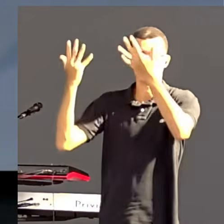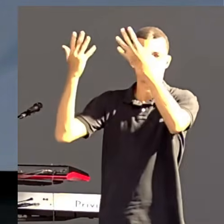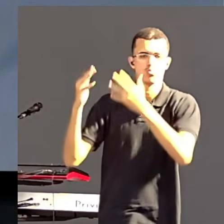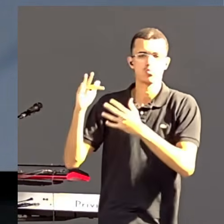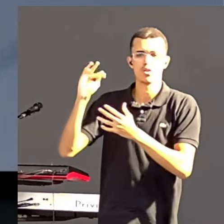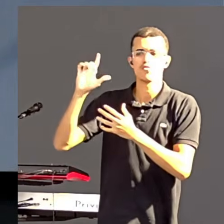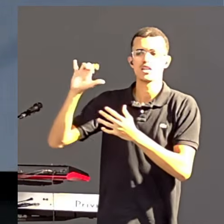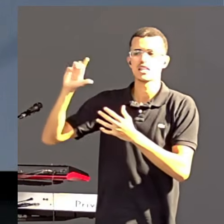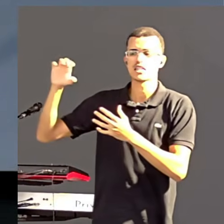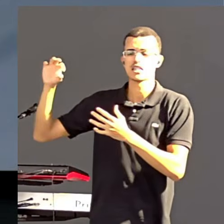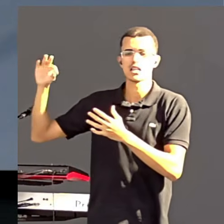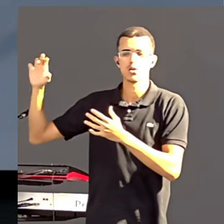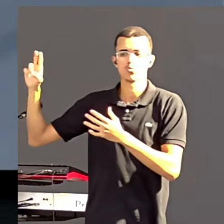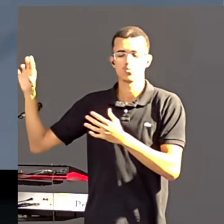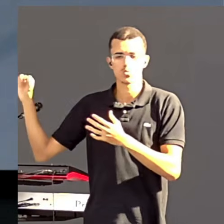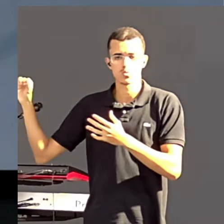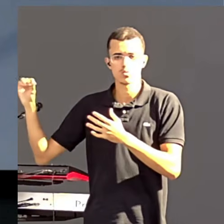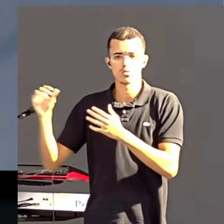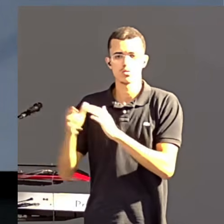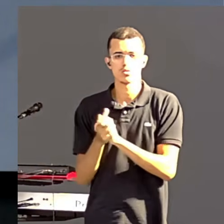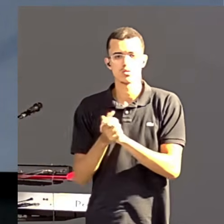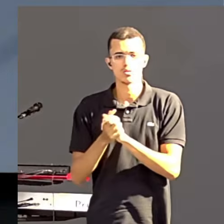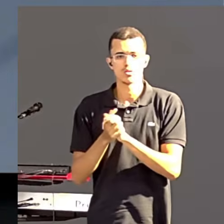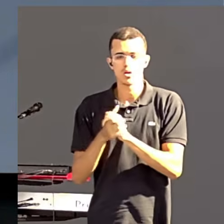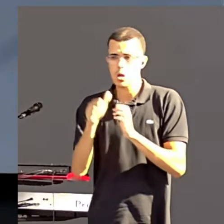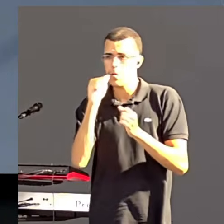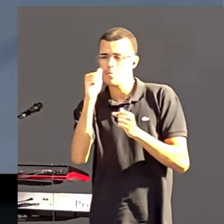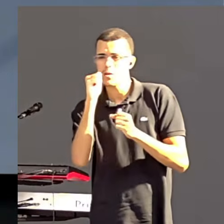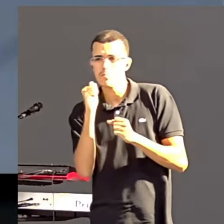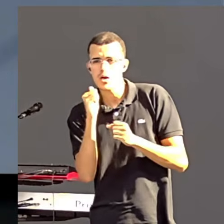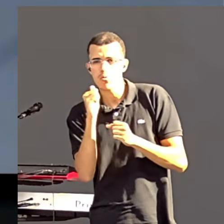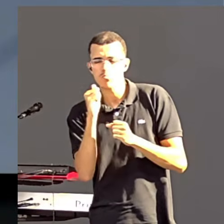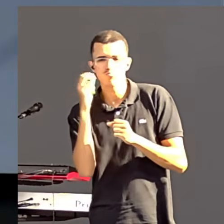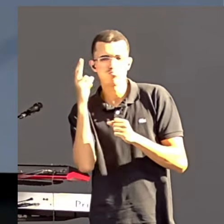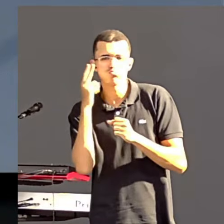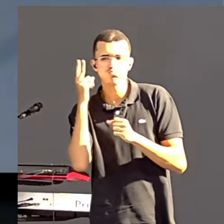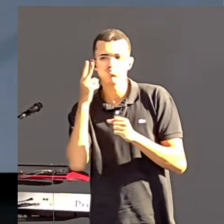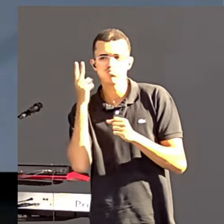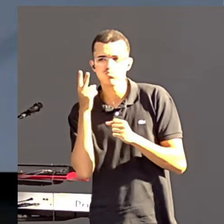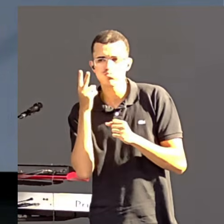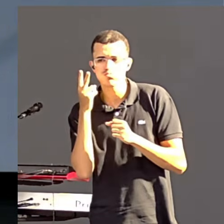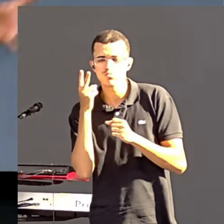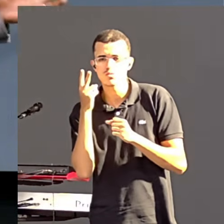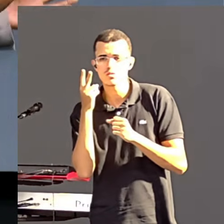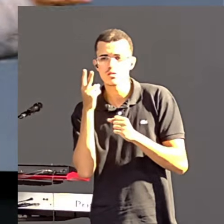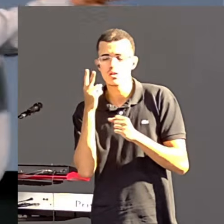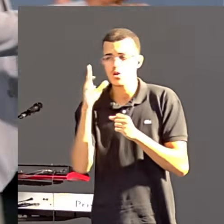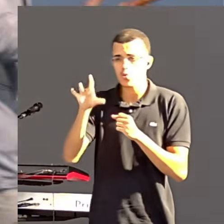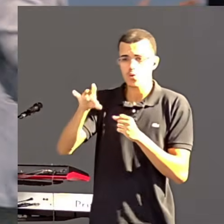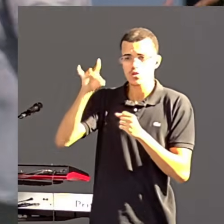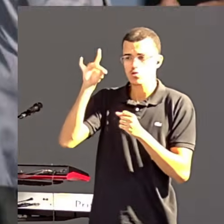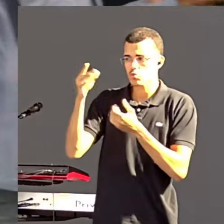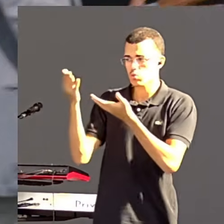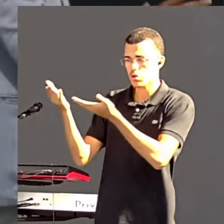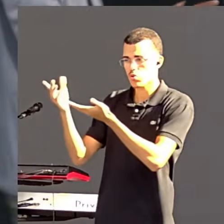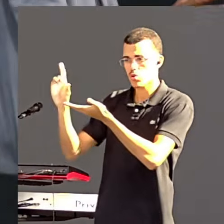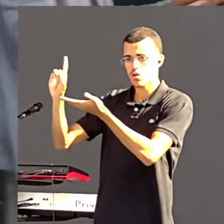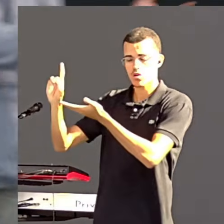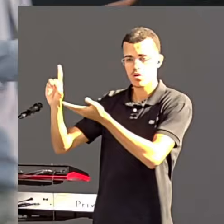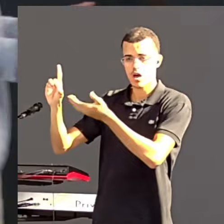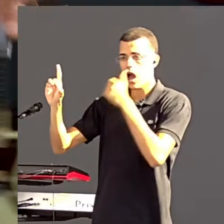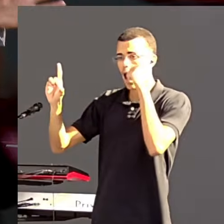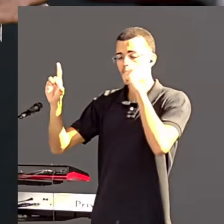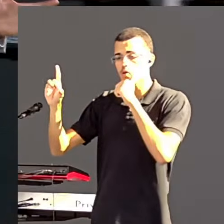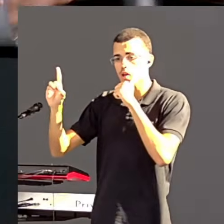Os irmãos acham que ele não deve ter provado bebida fermentada? Quando ele escolheu aquela mulher que o pai e a mãe disseram